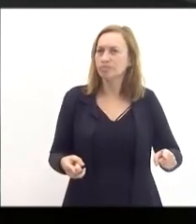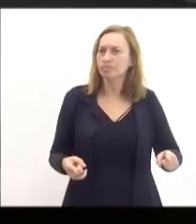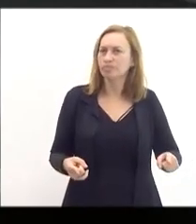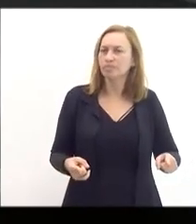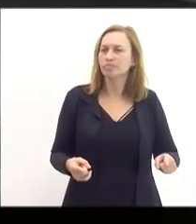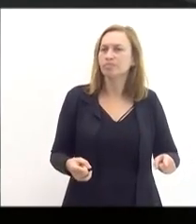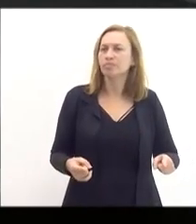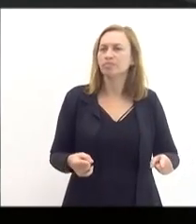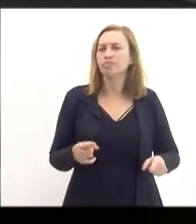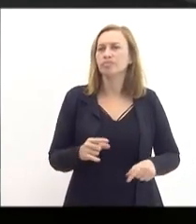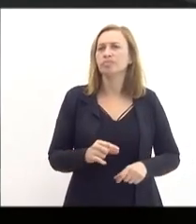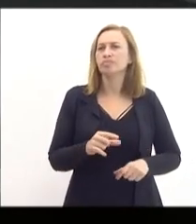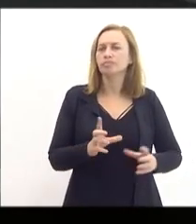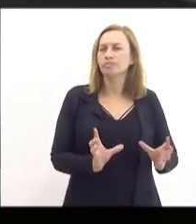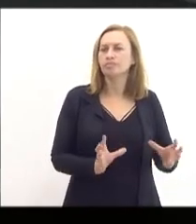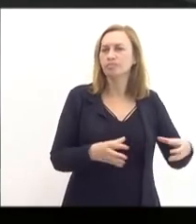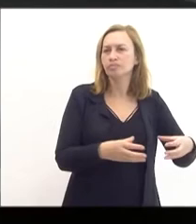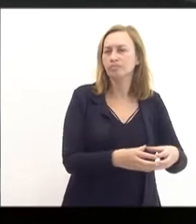preferencialmente títulos públicos,